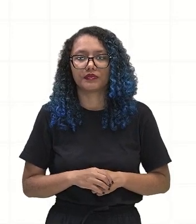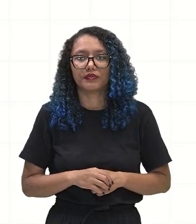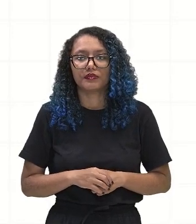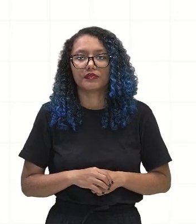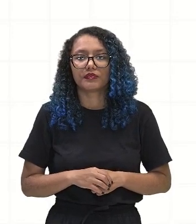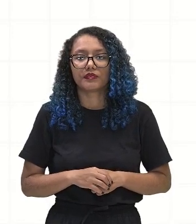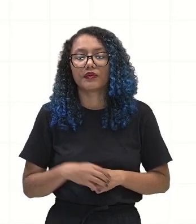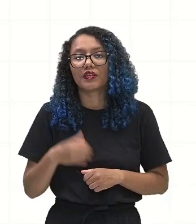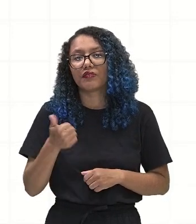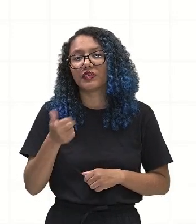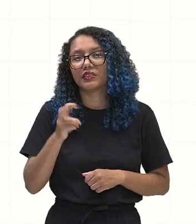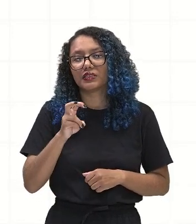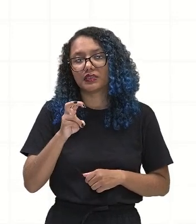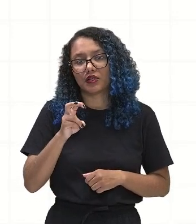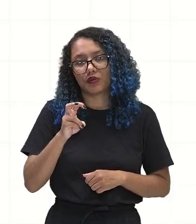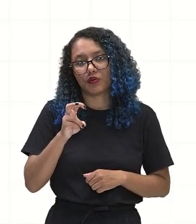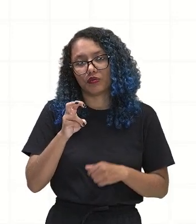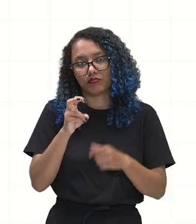25 centésimos.